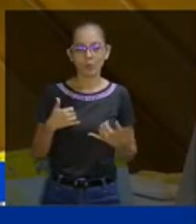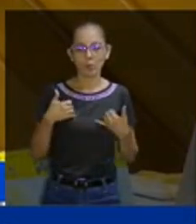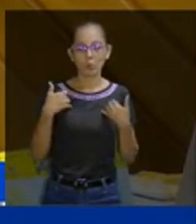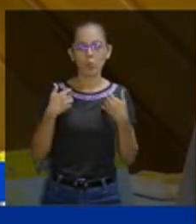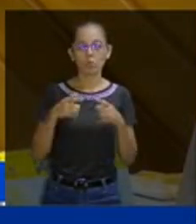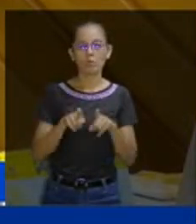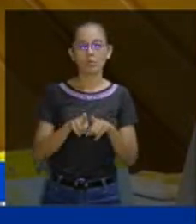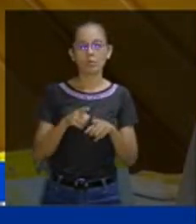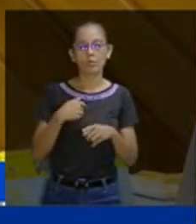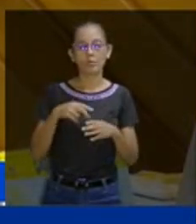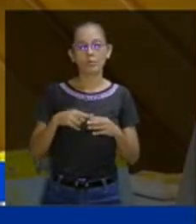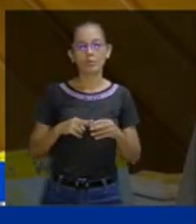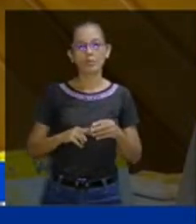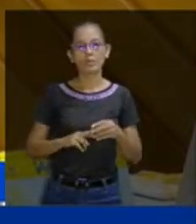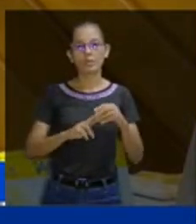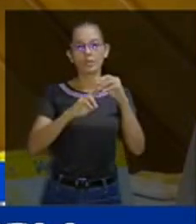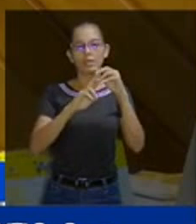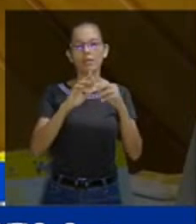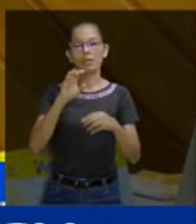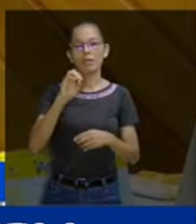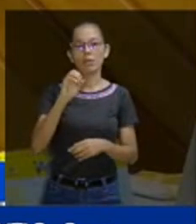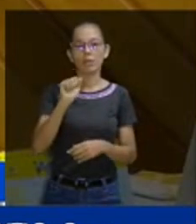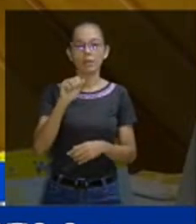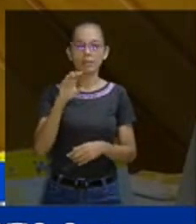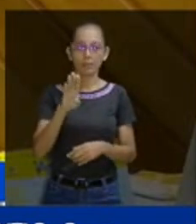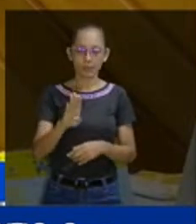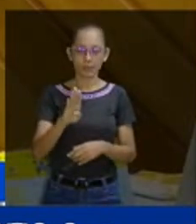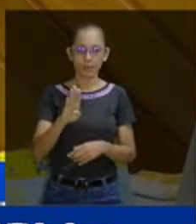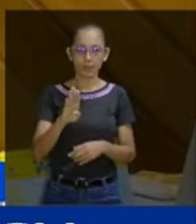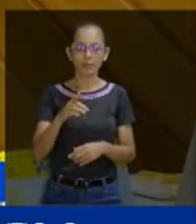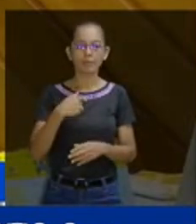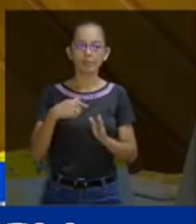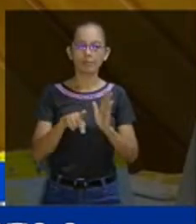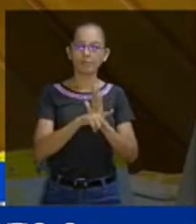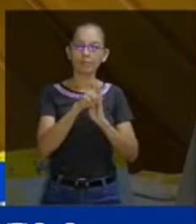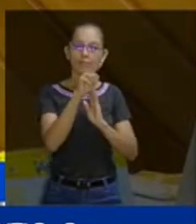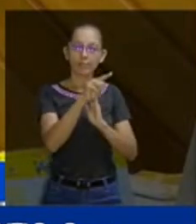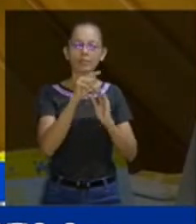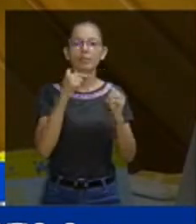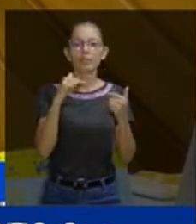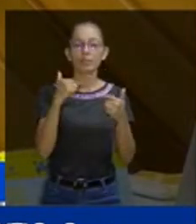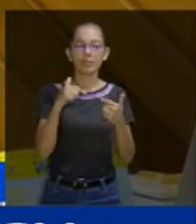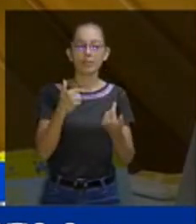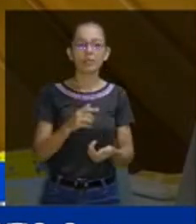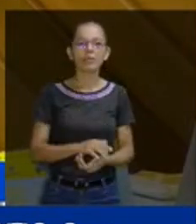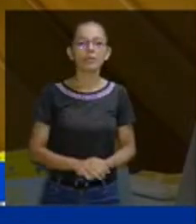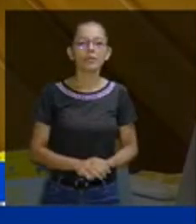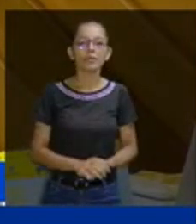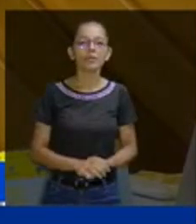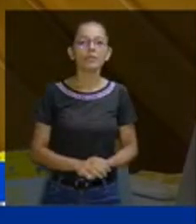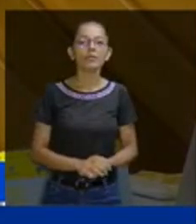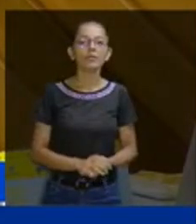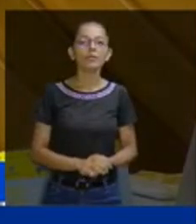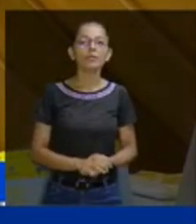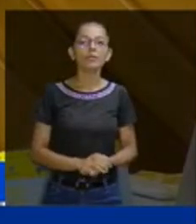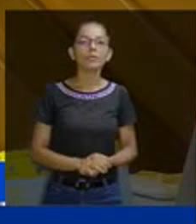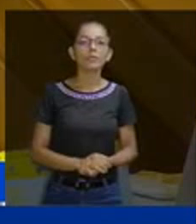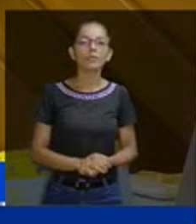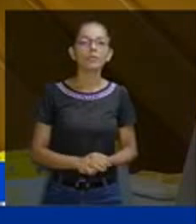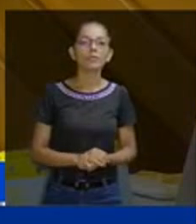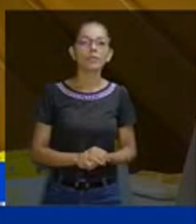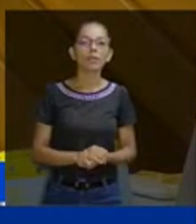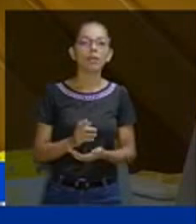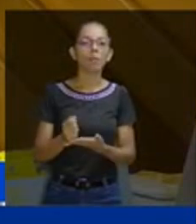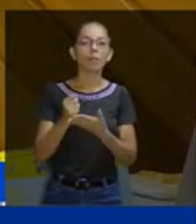qual pertenço, e atendi cada advogado com forte senso de responsabilidade e serviço à comunidade